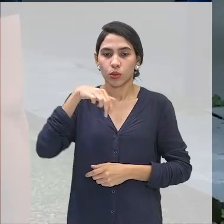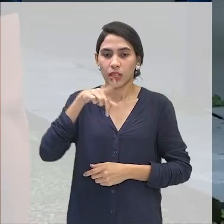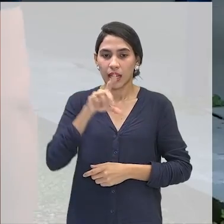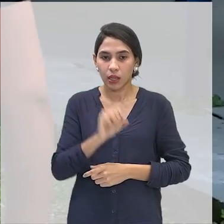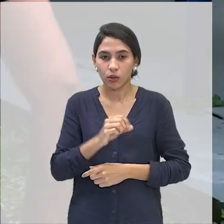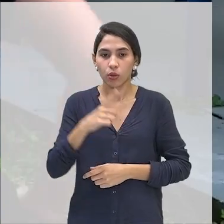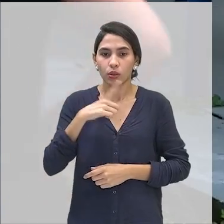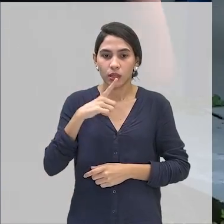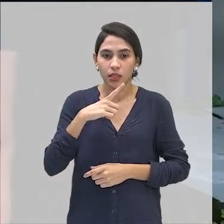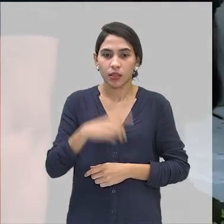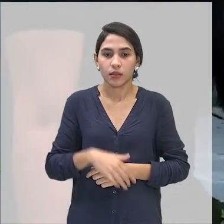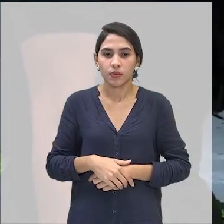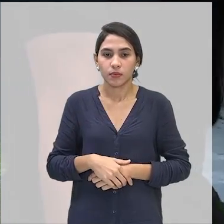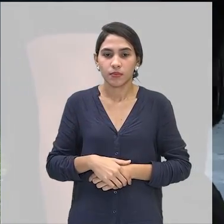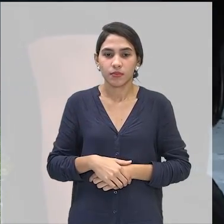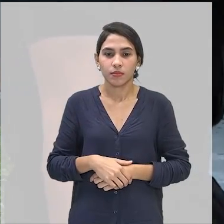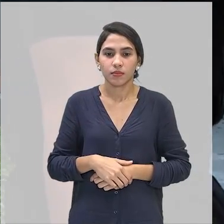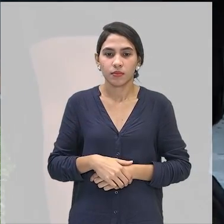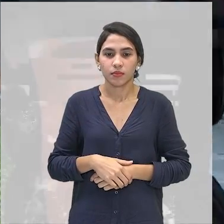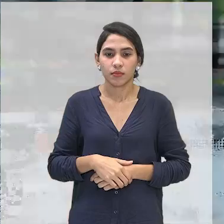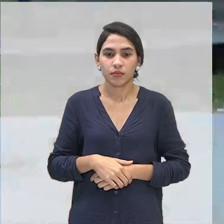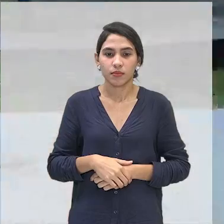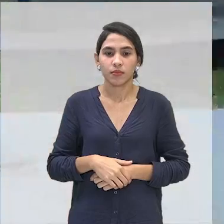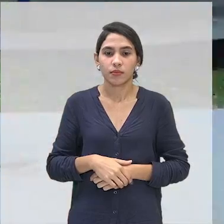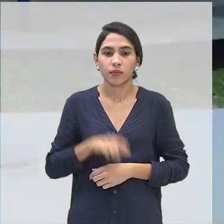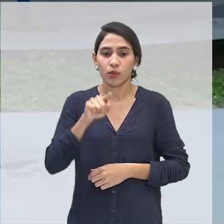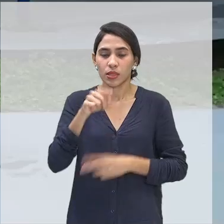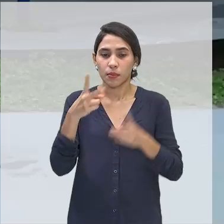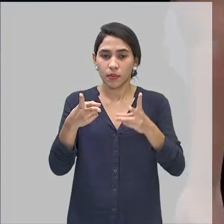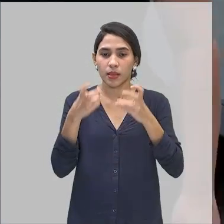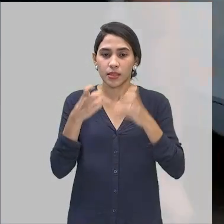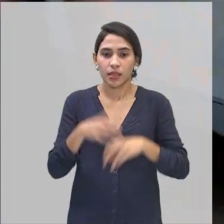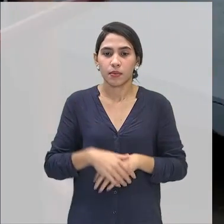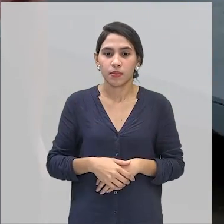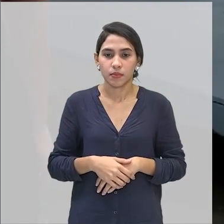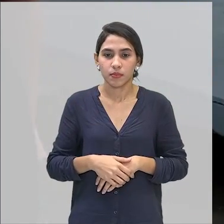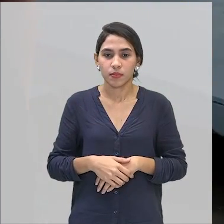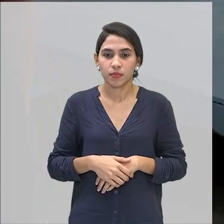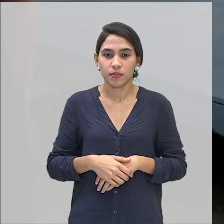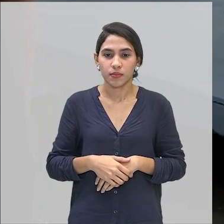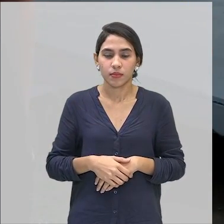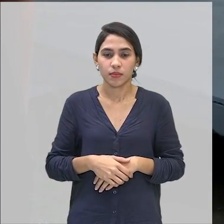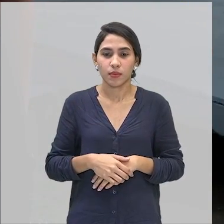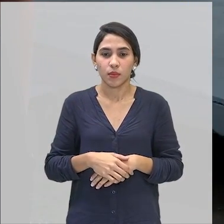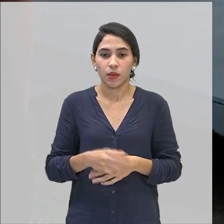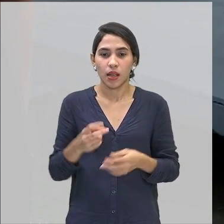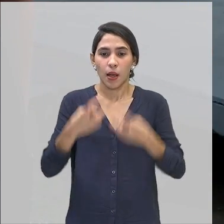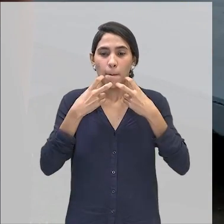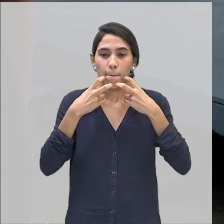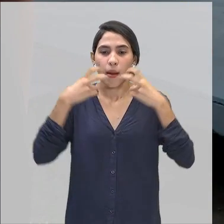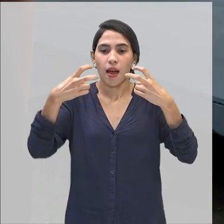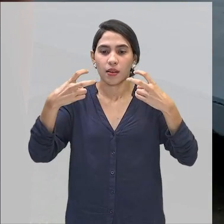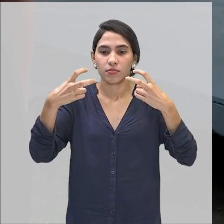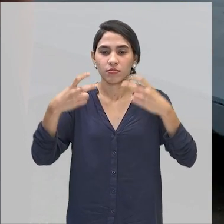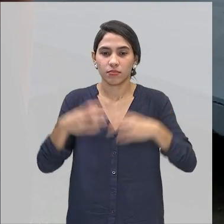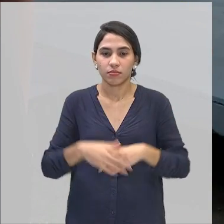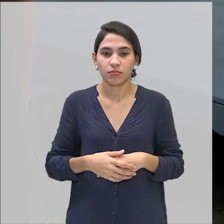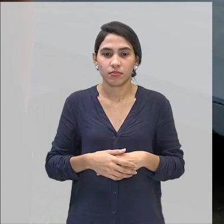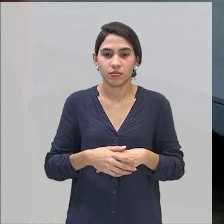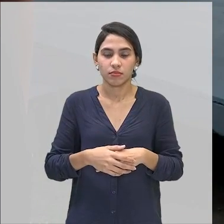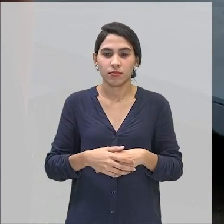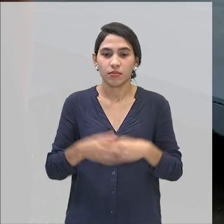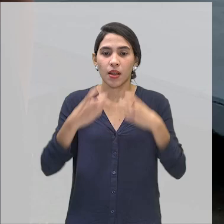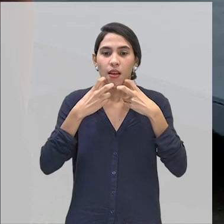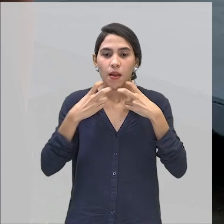Kendo exige, tá? E observem que no finalzinho do ataque eu emito um grito, olha aí, ó, que é o